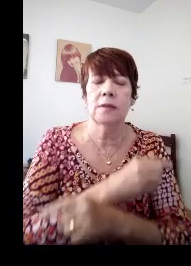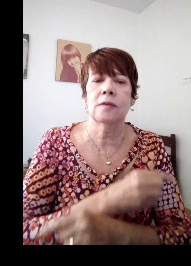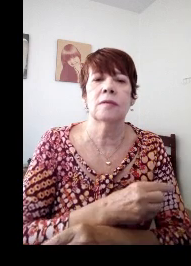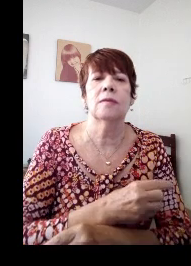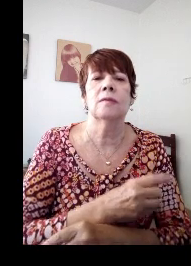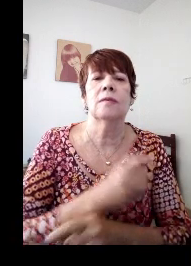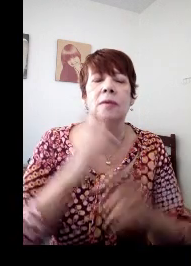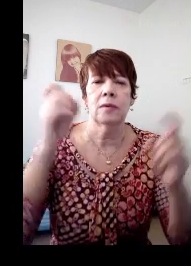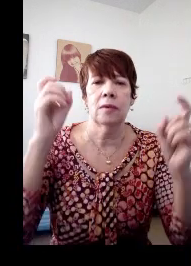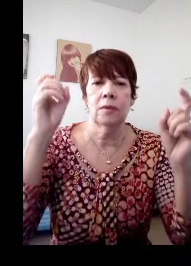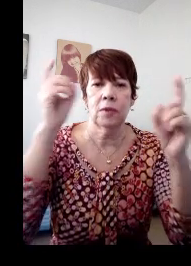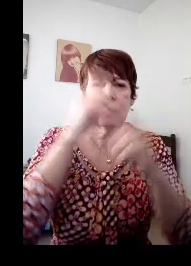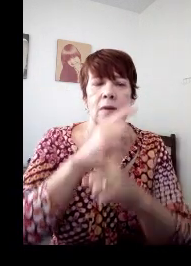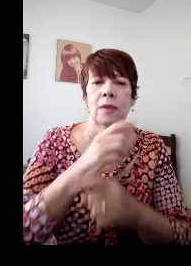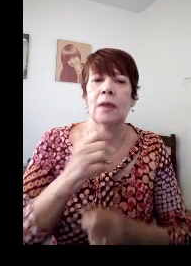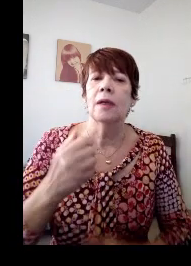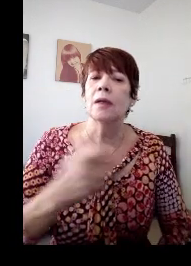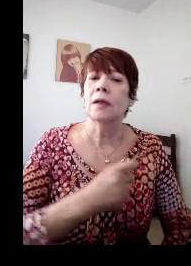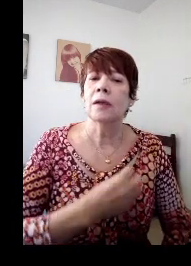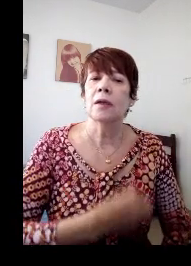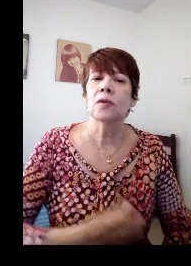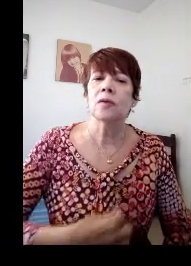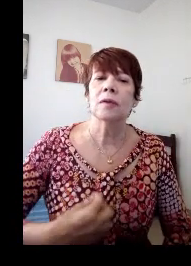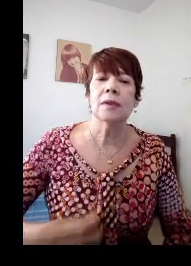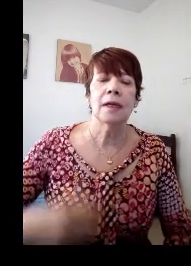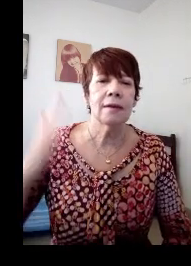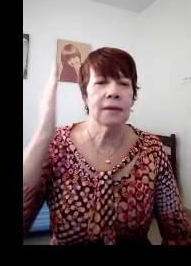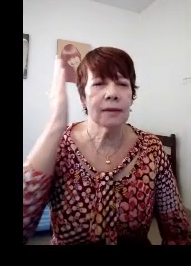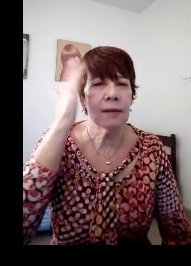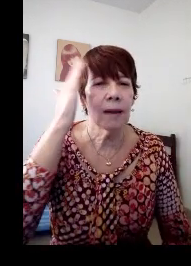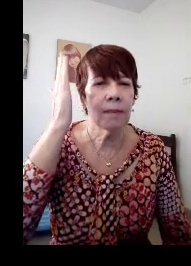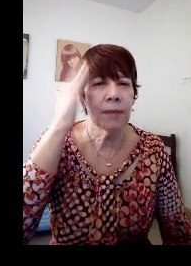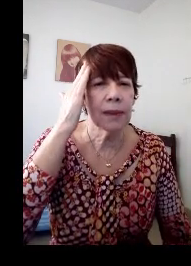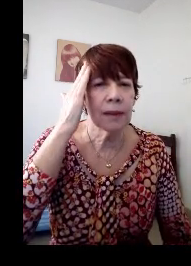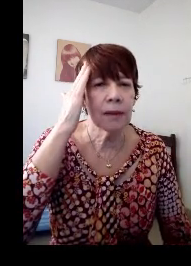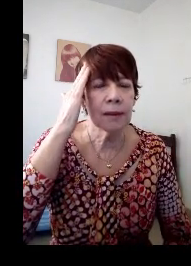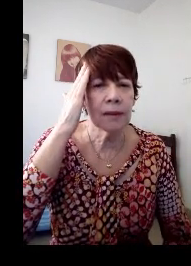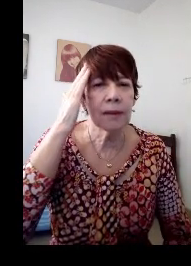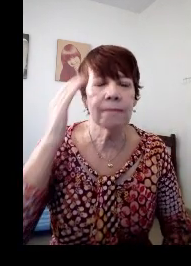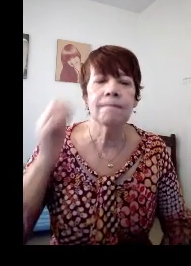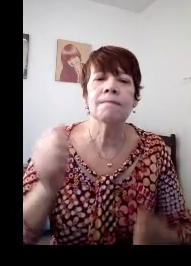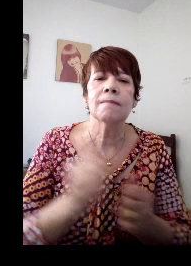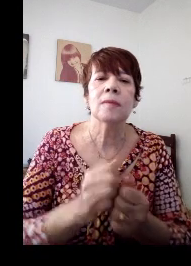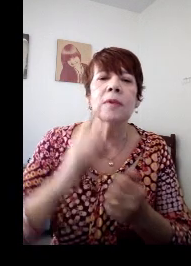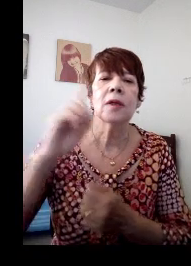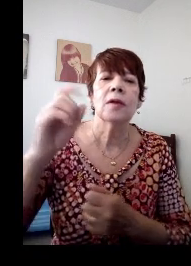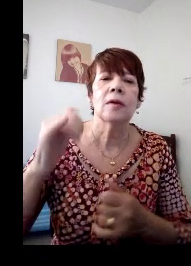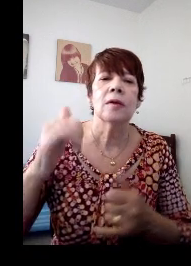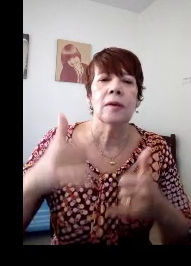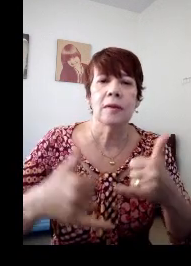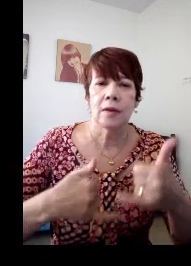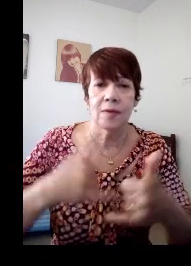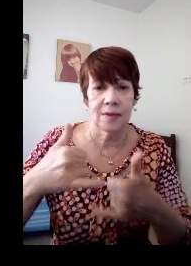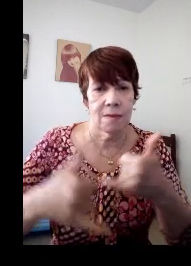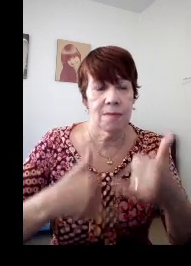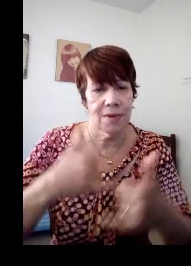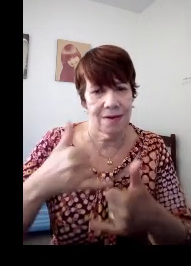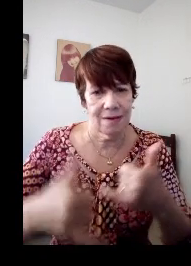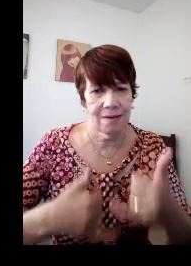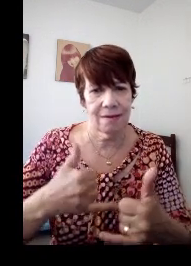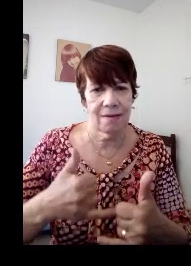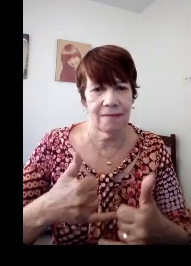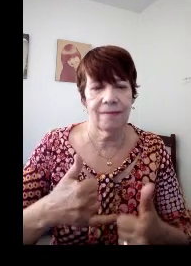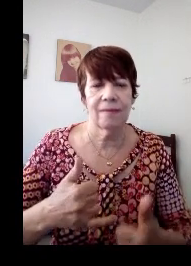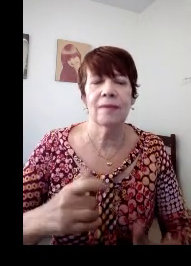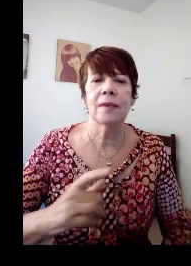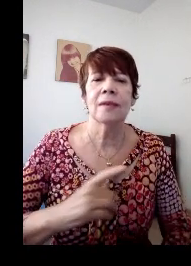disso, que com Deus não se brinca. E Deus disse: não teres temor